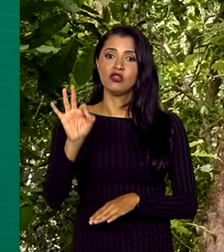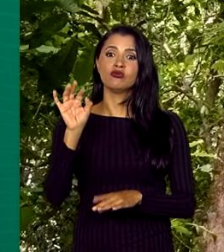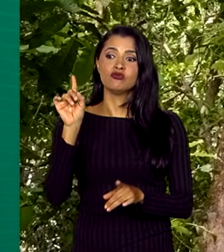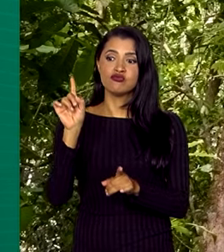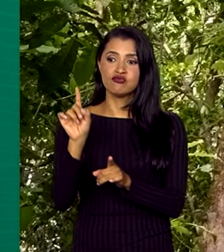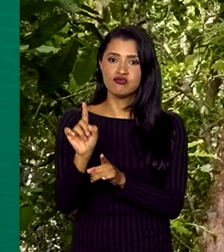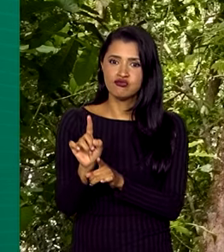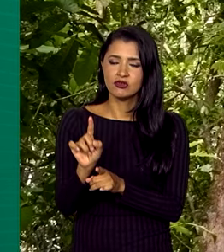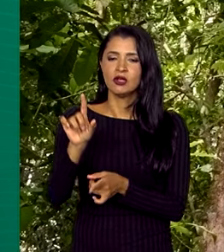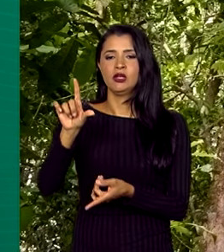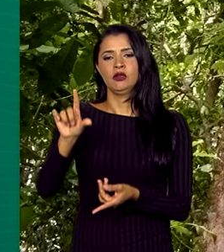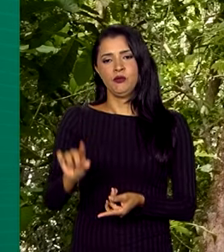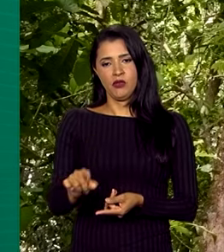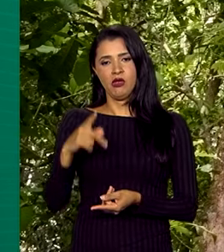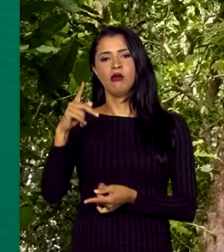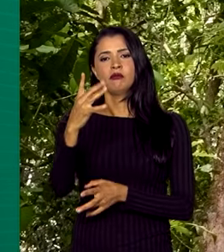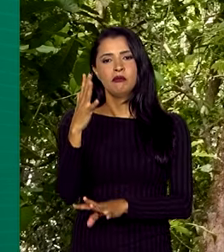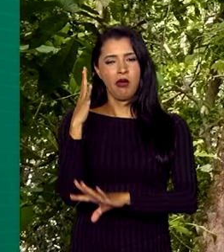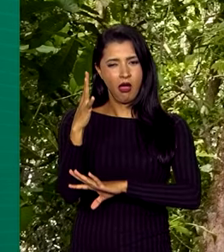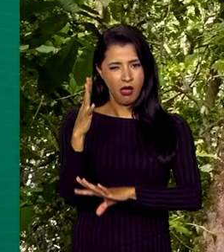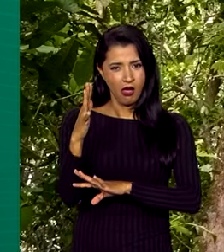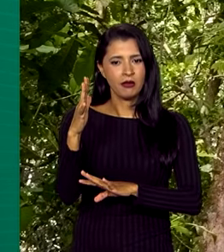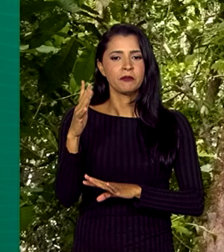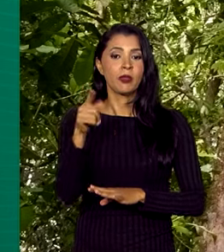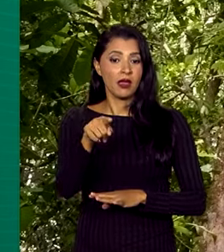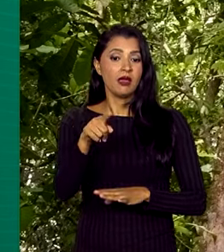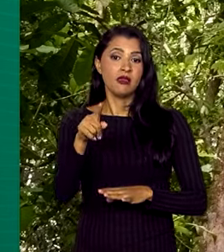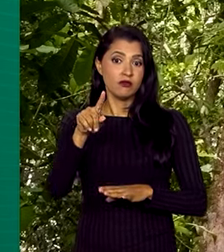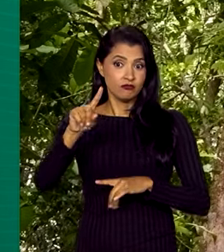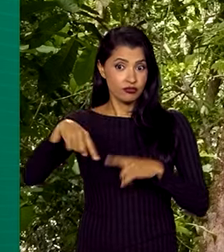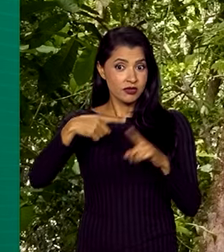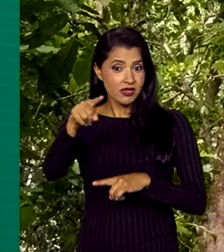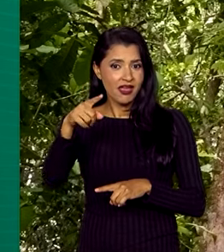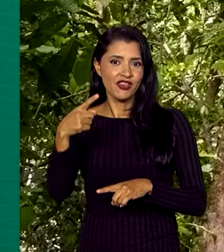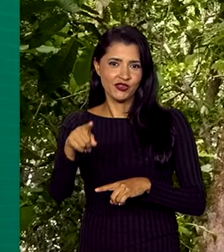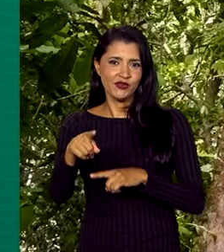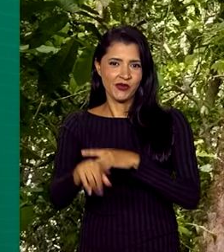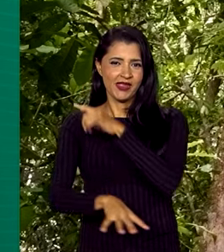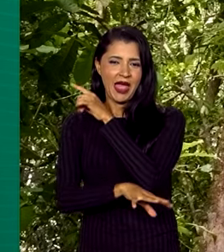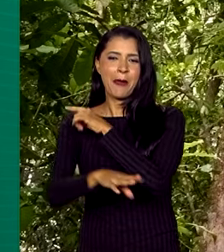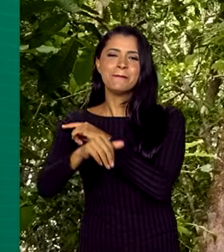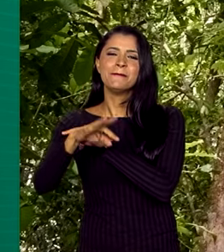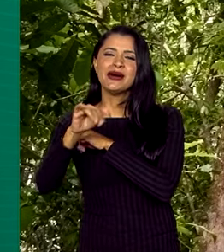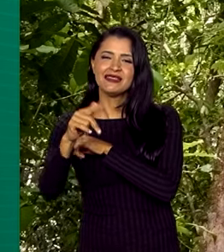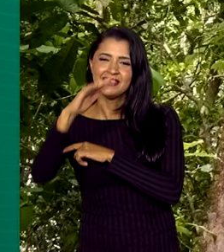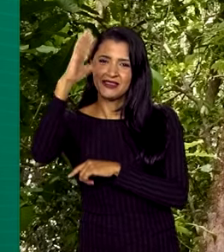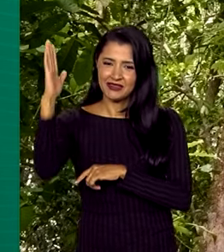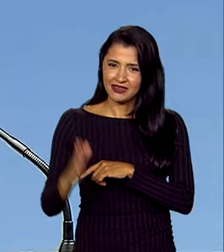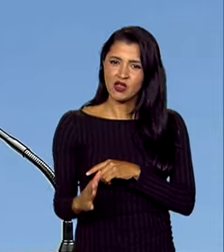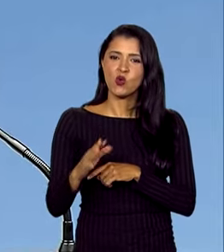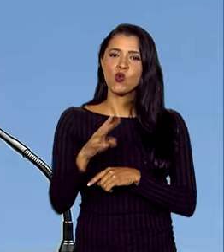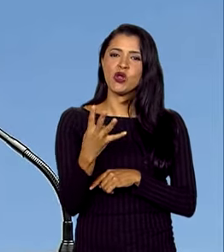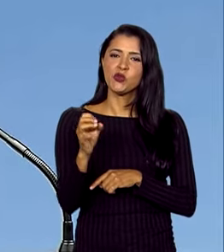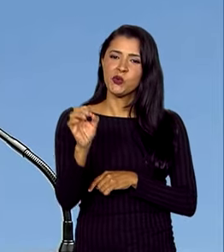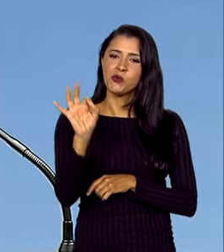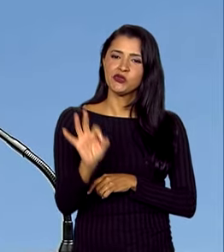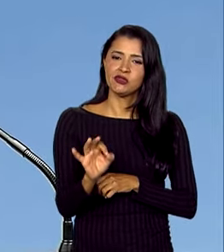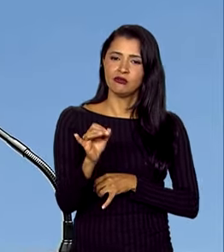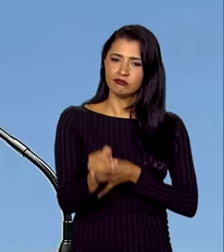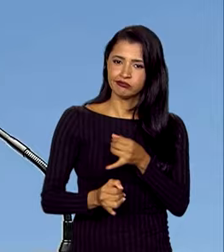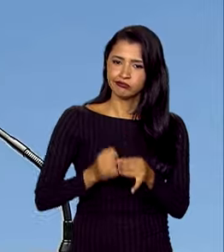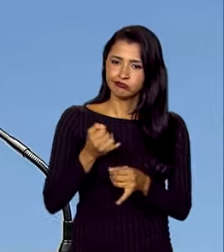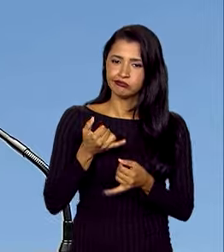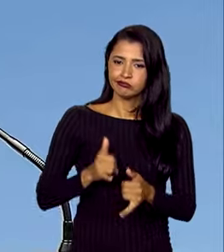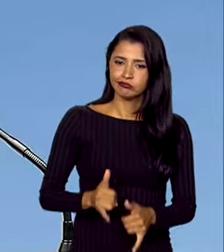desmatamento. E o sucesso da matriz energética brasileira, que tem 48% de energias renováveis. O BNDES